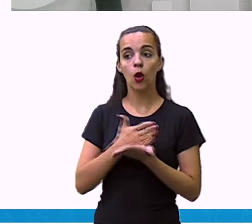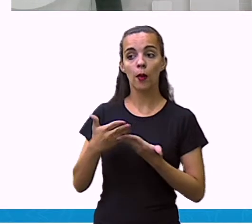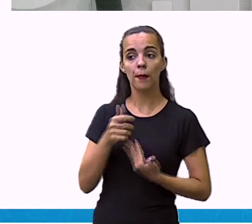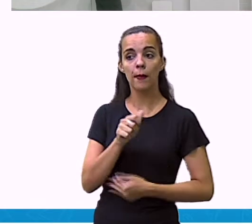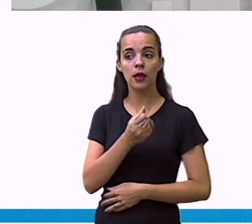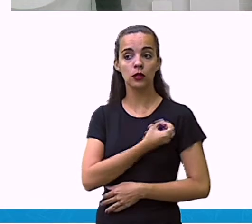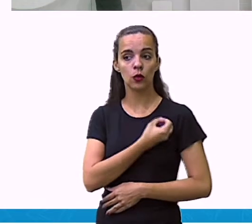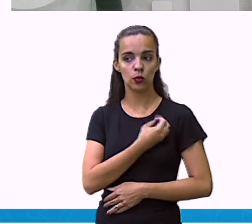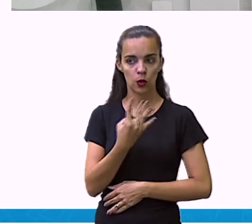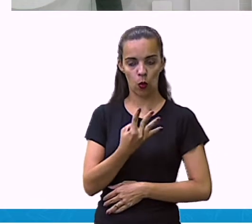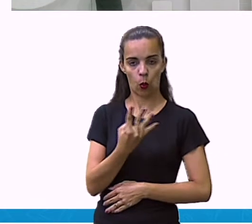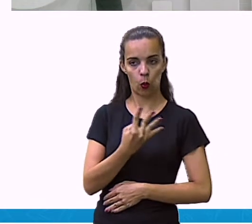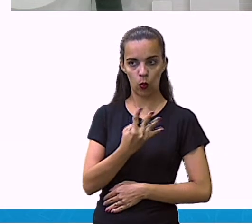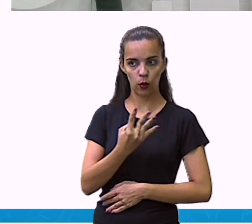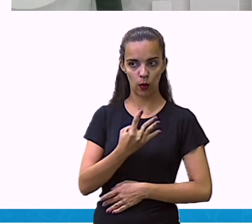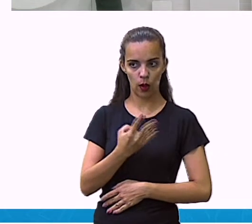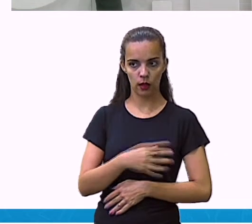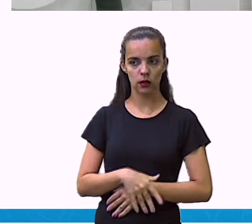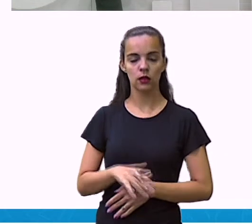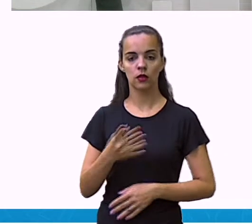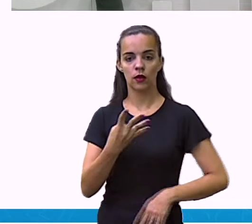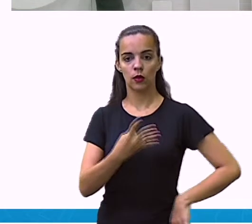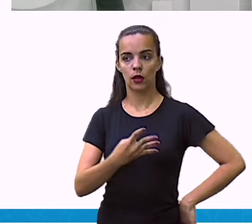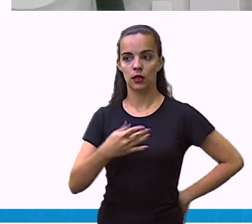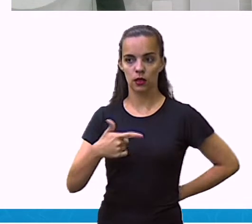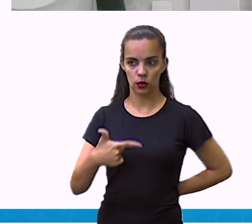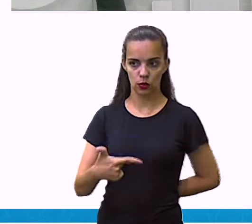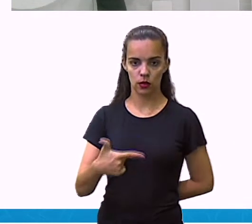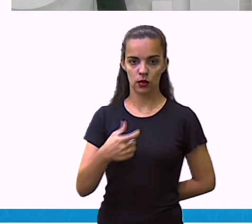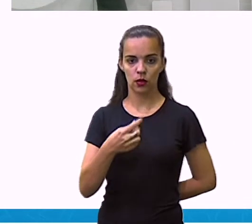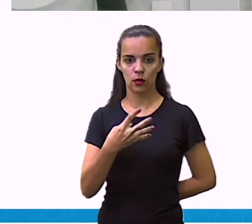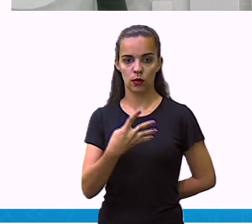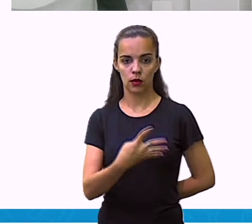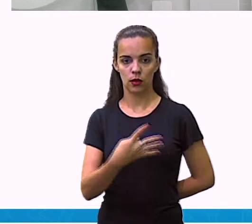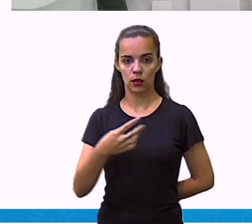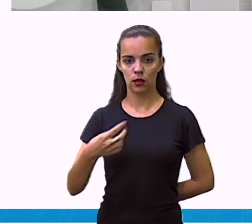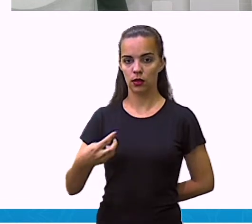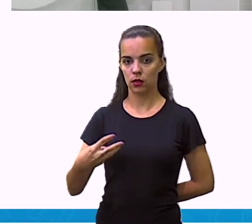41. Após o 41, seu sucessor é o 42,